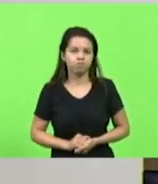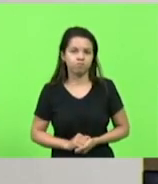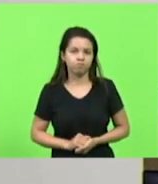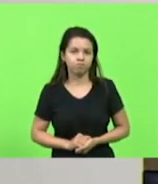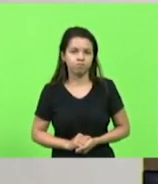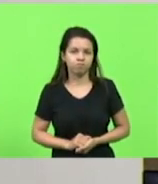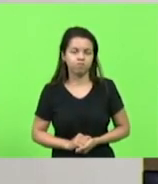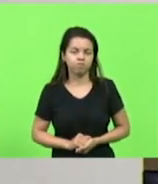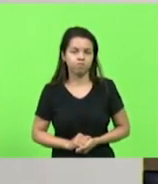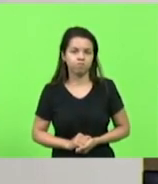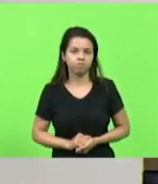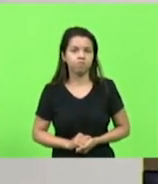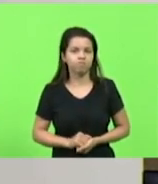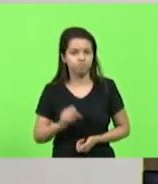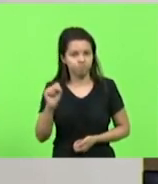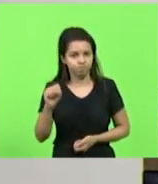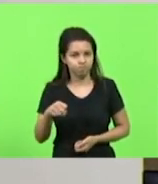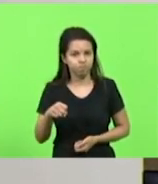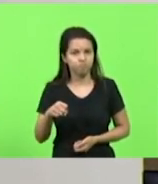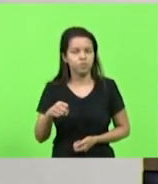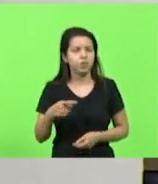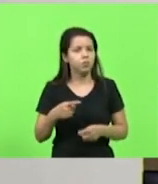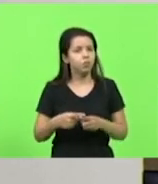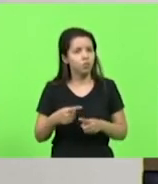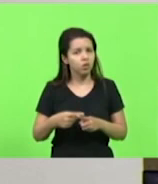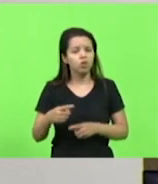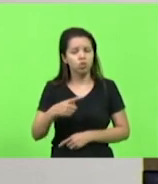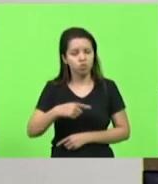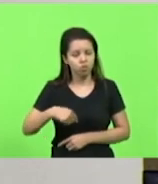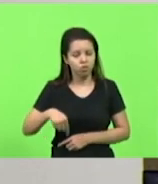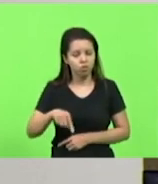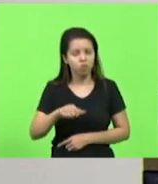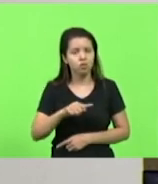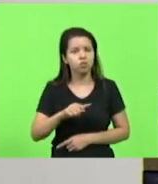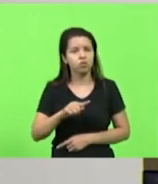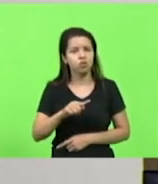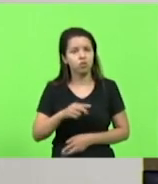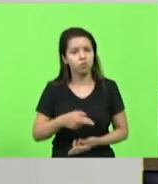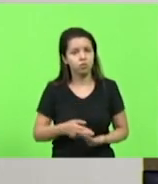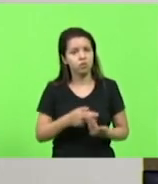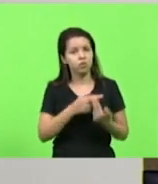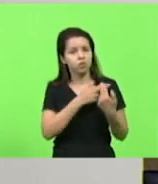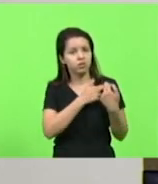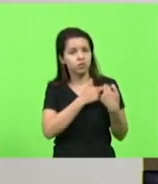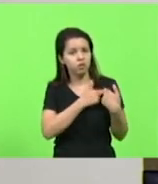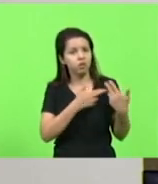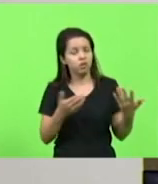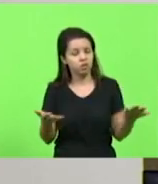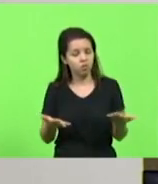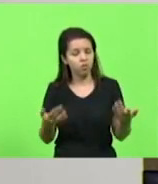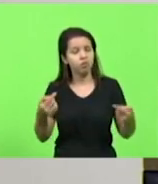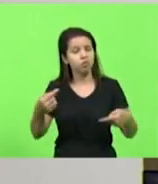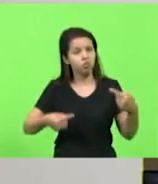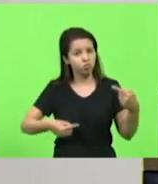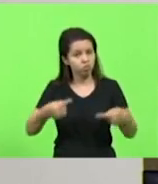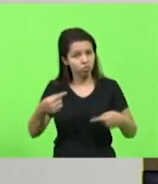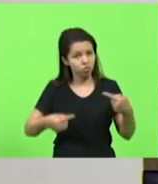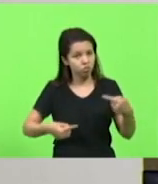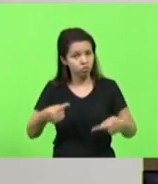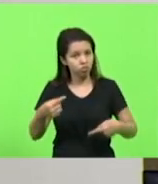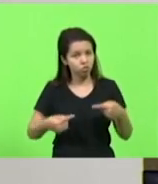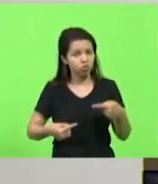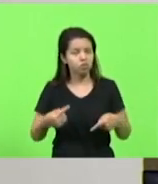Sim, porque é nosso dever agora discutir isso e